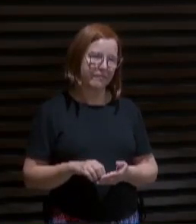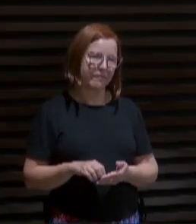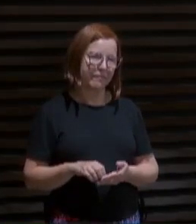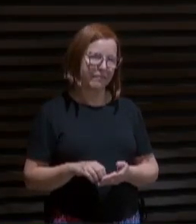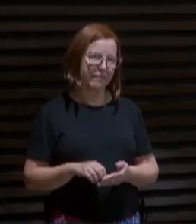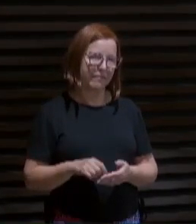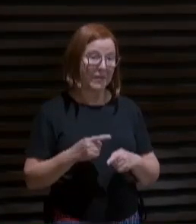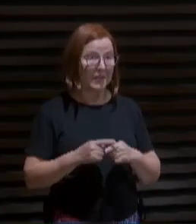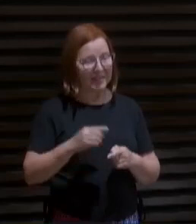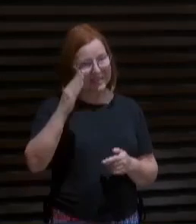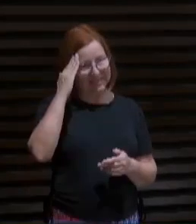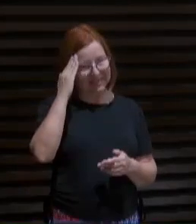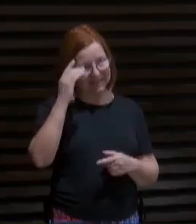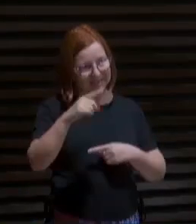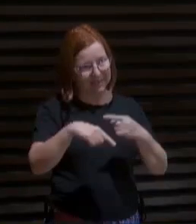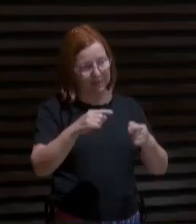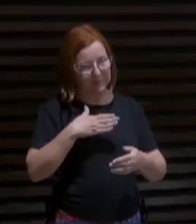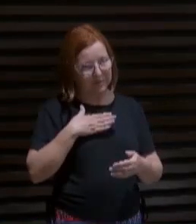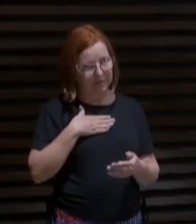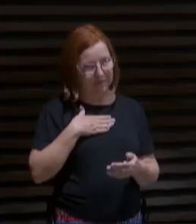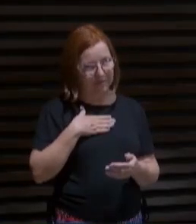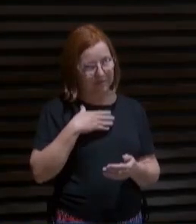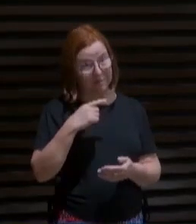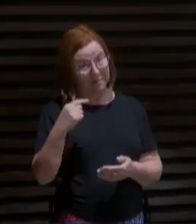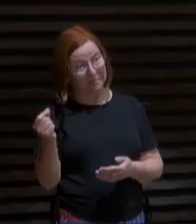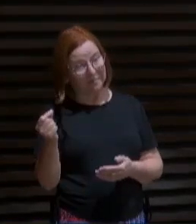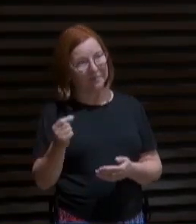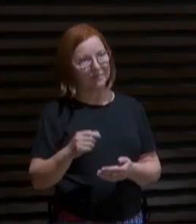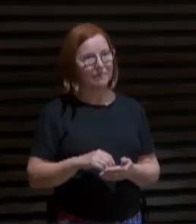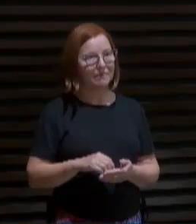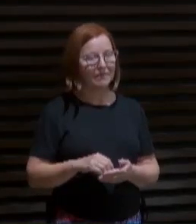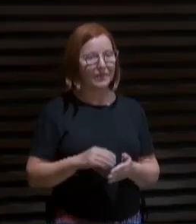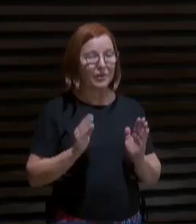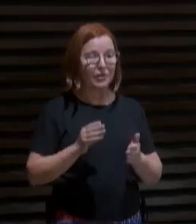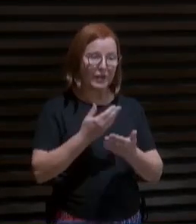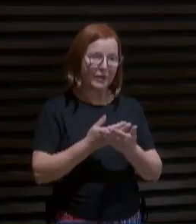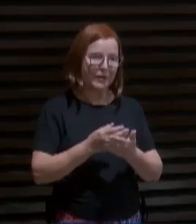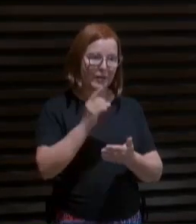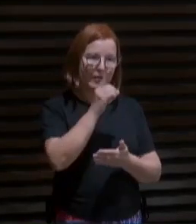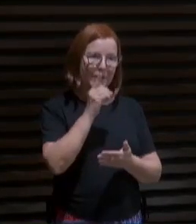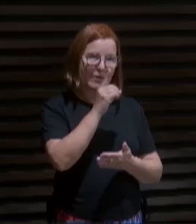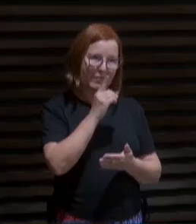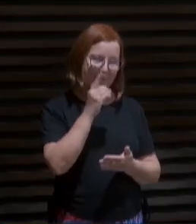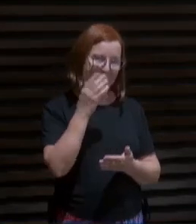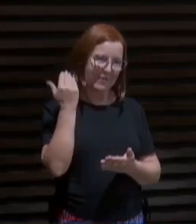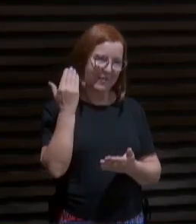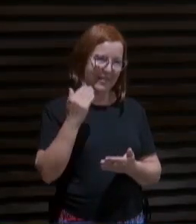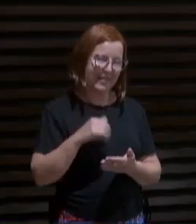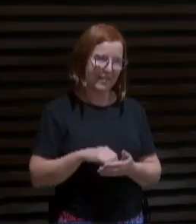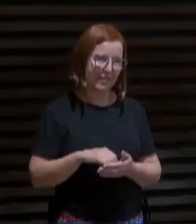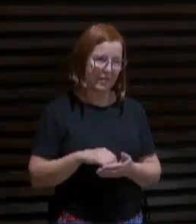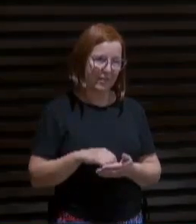Porque sei que depois da minha partida, isso nós vimos domingo passado, por certo